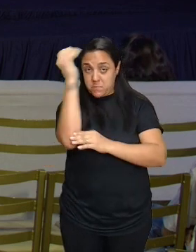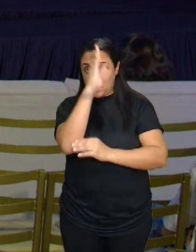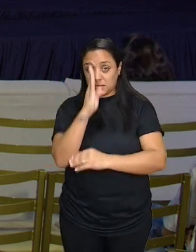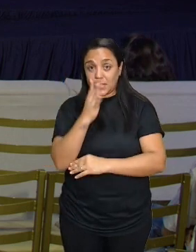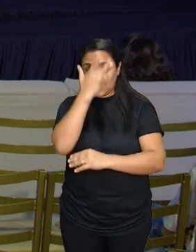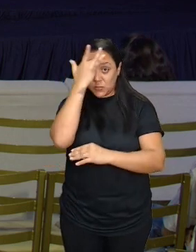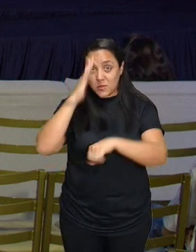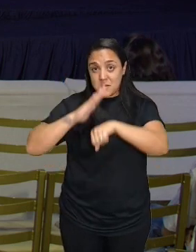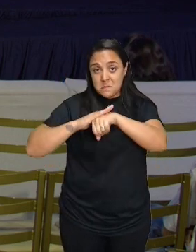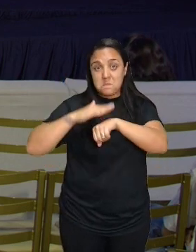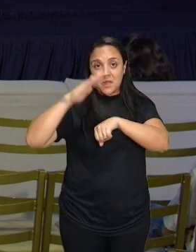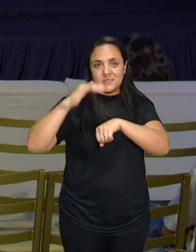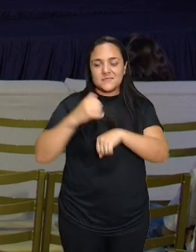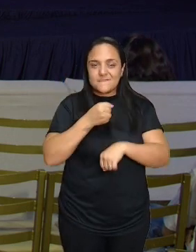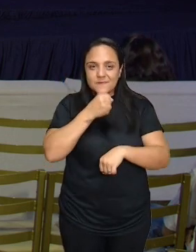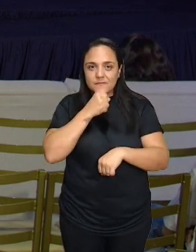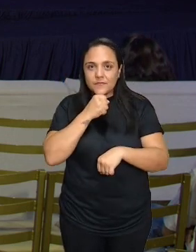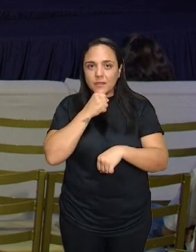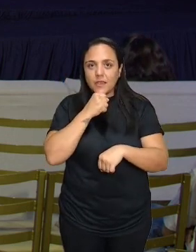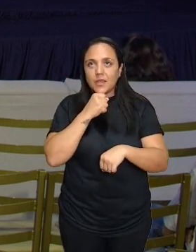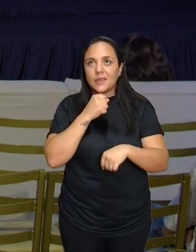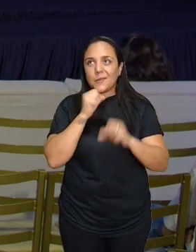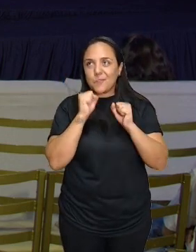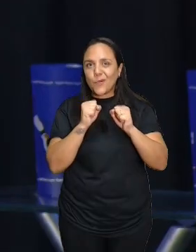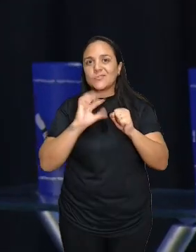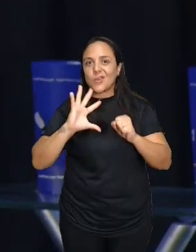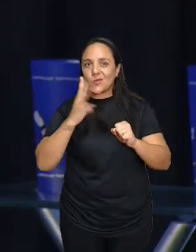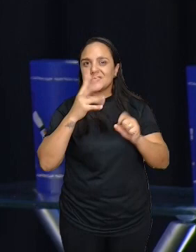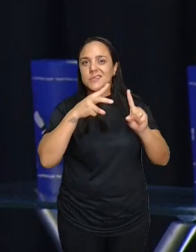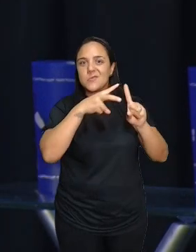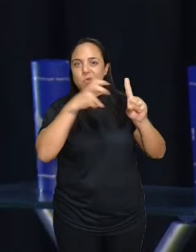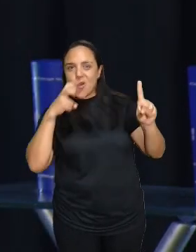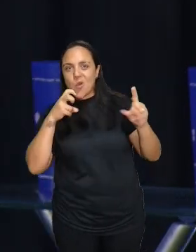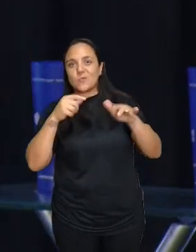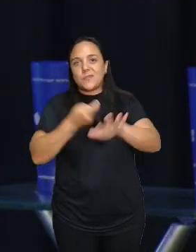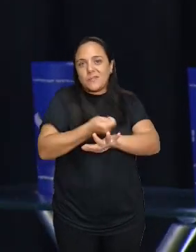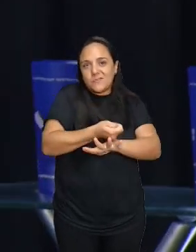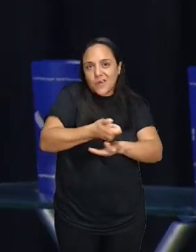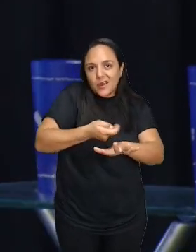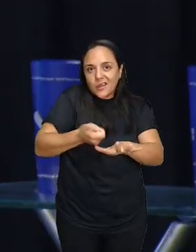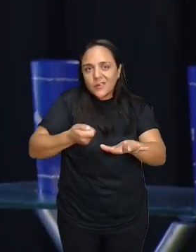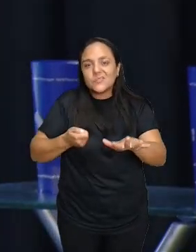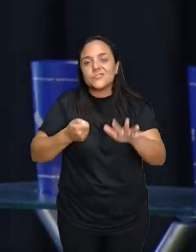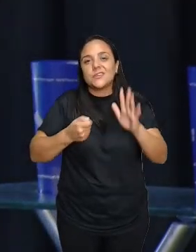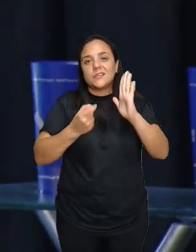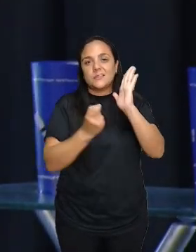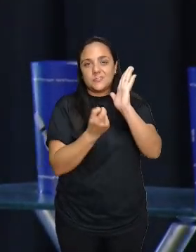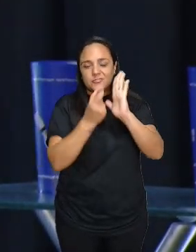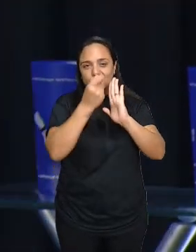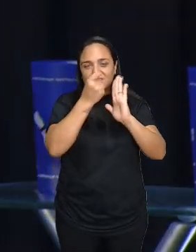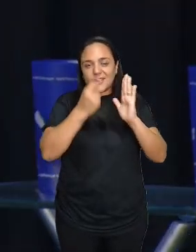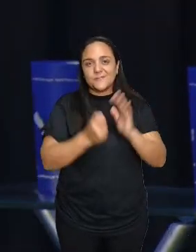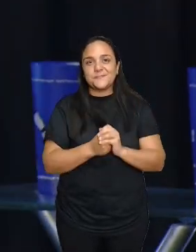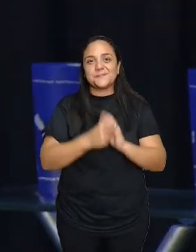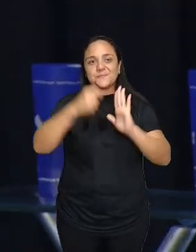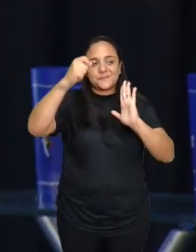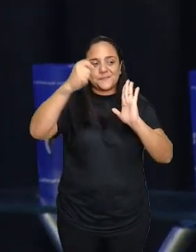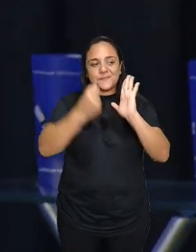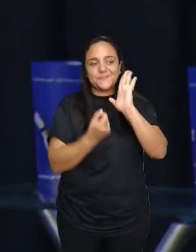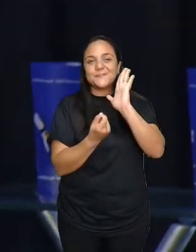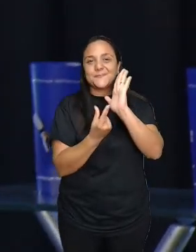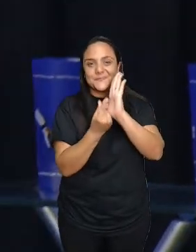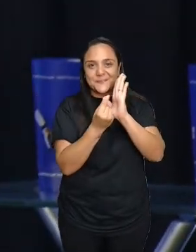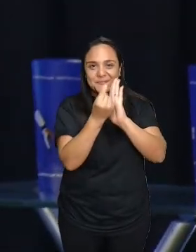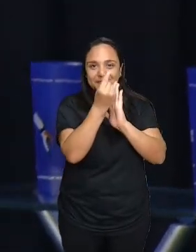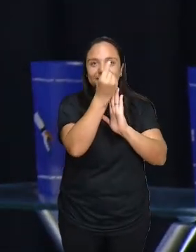elas são mais suscetíveis a golpes, fraudes, principalmente no mundo digital, fake news e tudo isso. Então é fundamental que